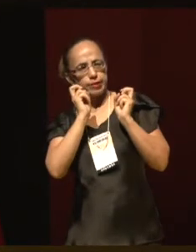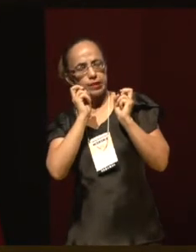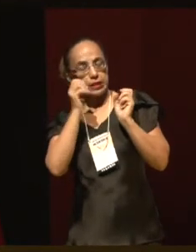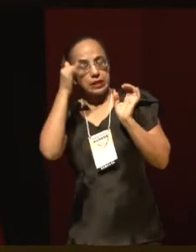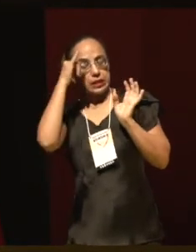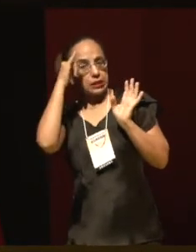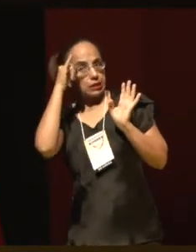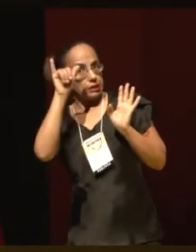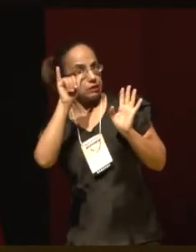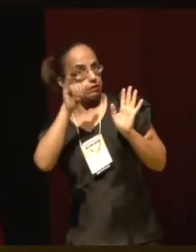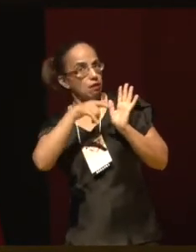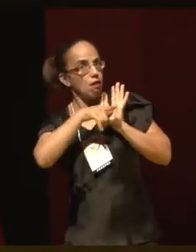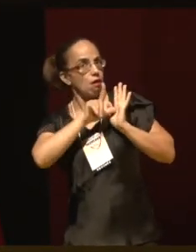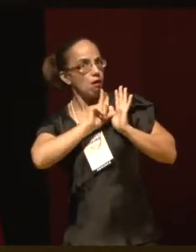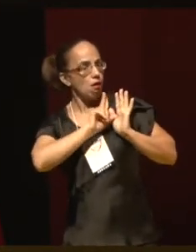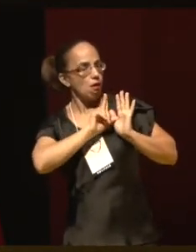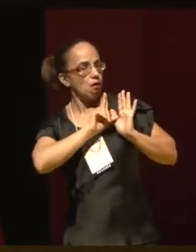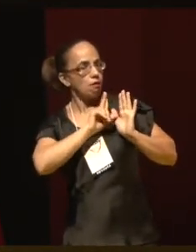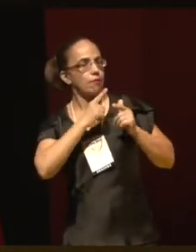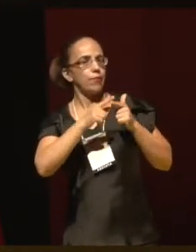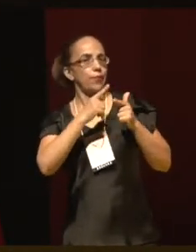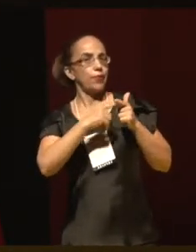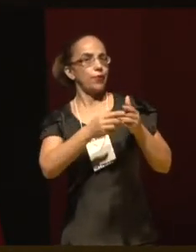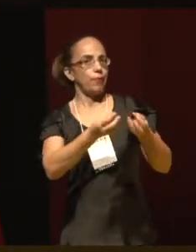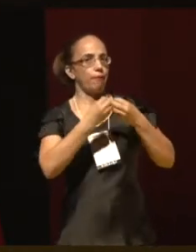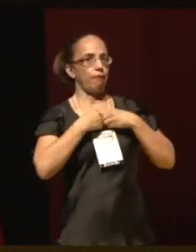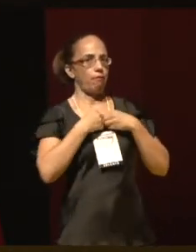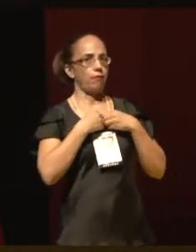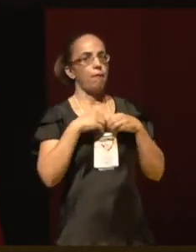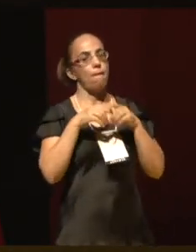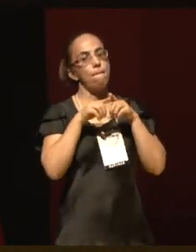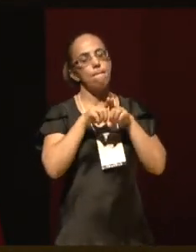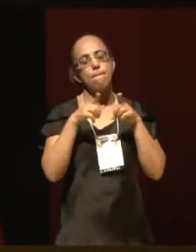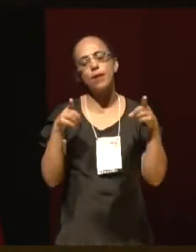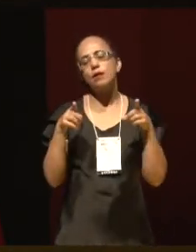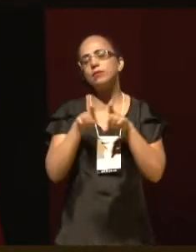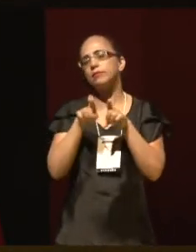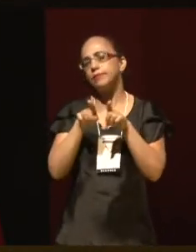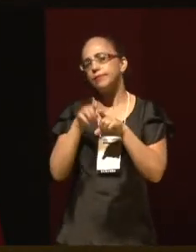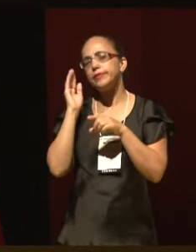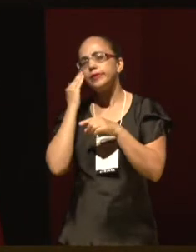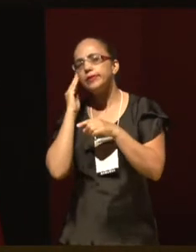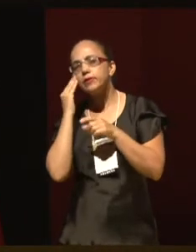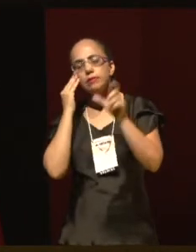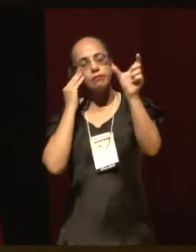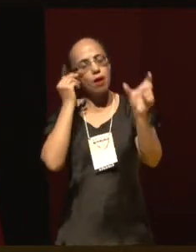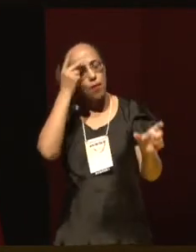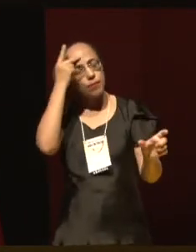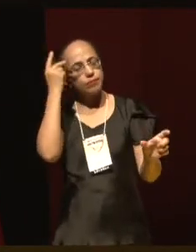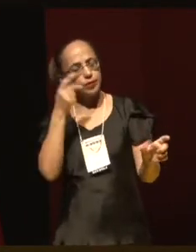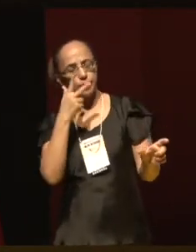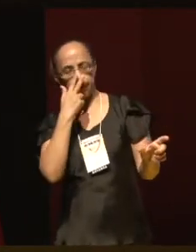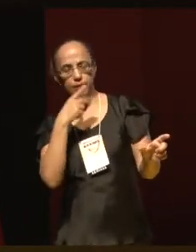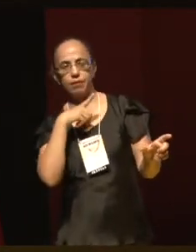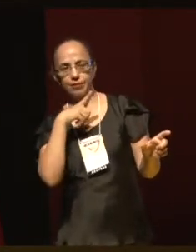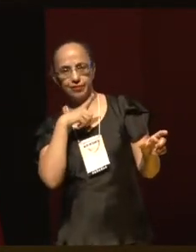suceda, mas também que possam compreender as pessoas que padecem de algum transtorno.